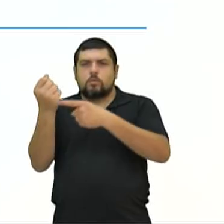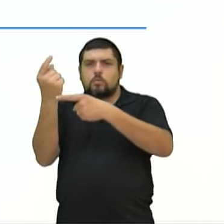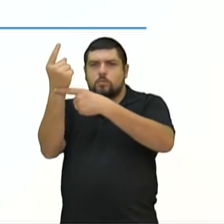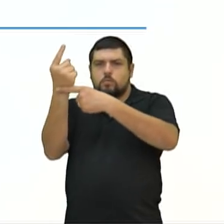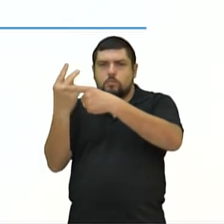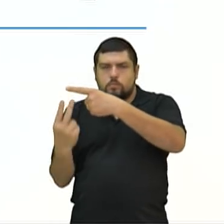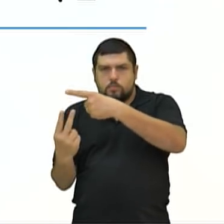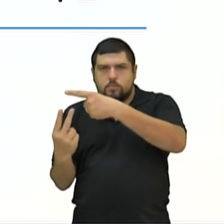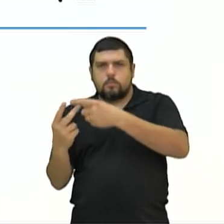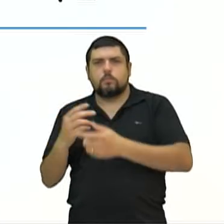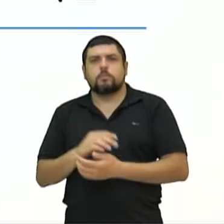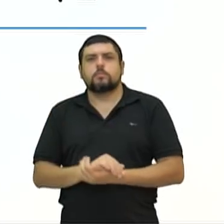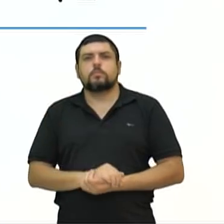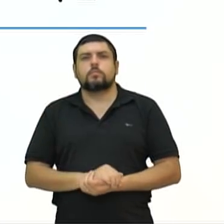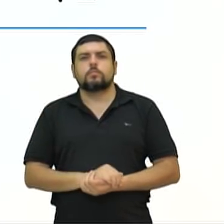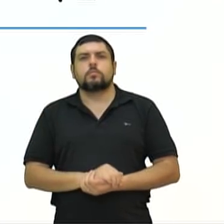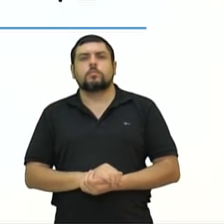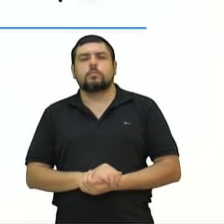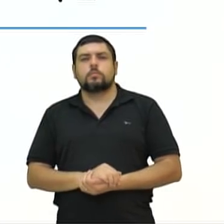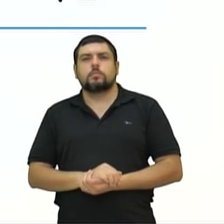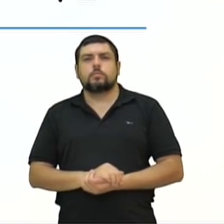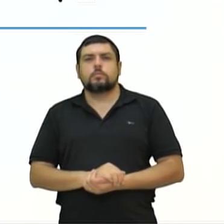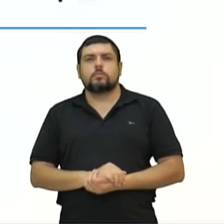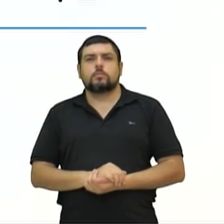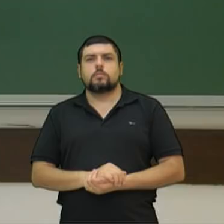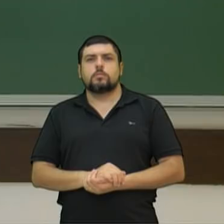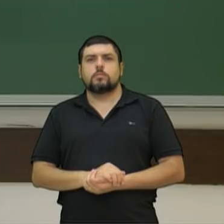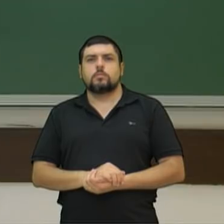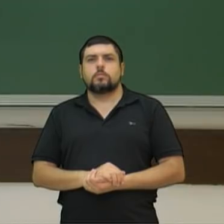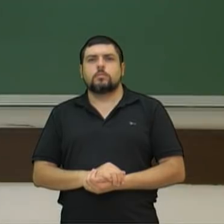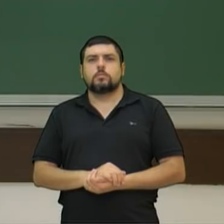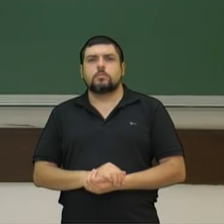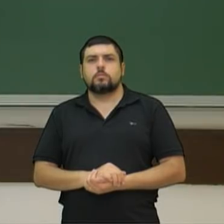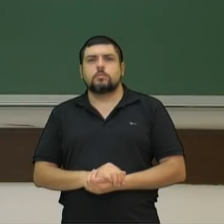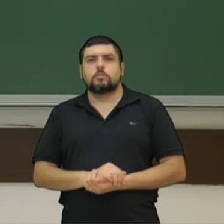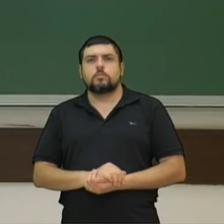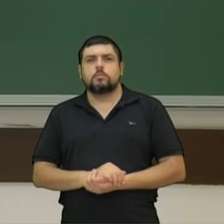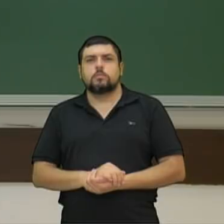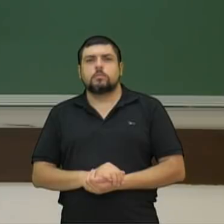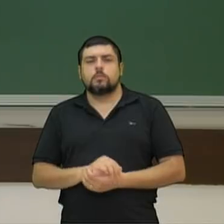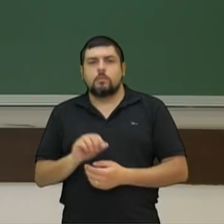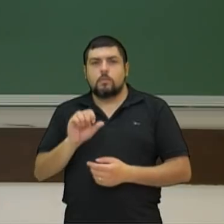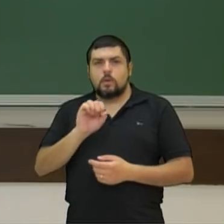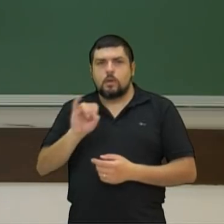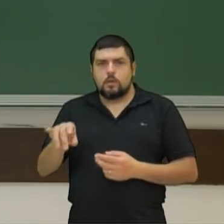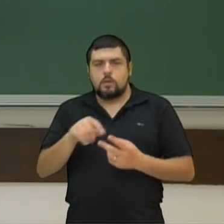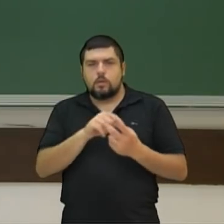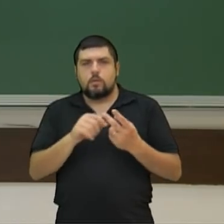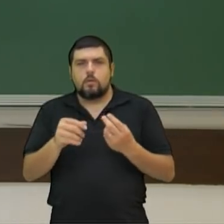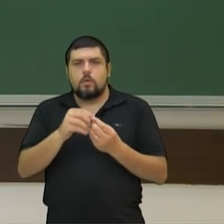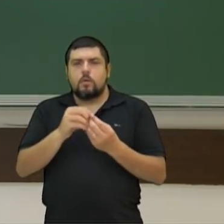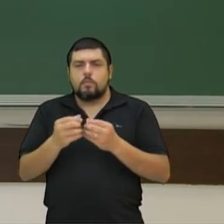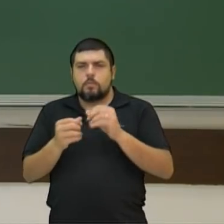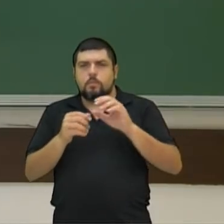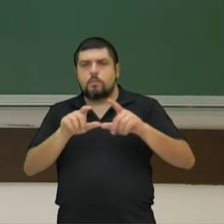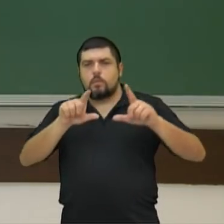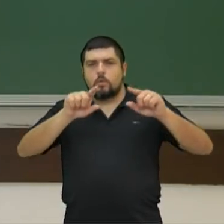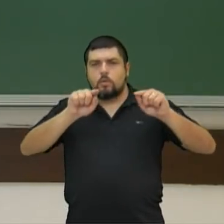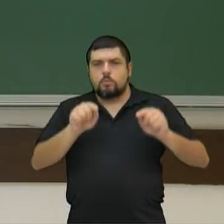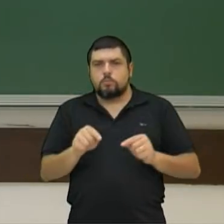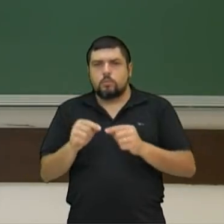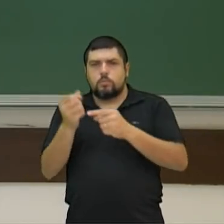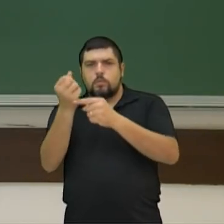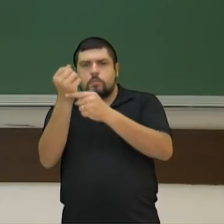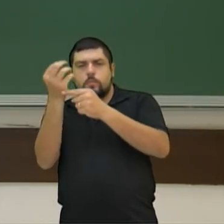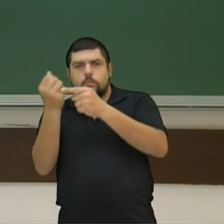meio, ok? Já se eu tenho o expoente na forma de fração, ele pode voltar e se transformar na forma de